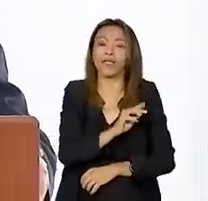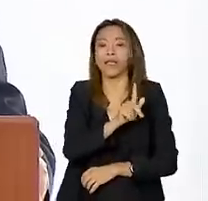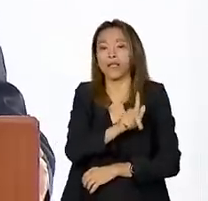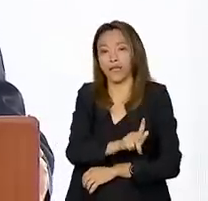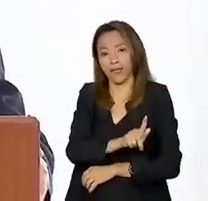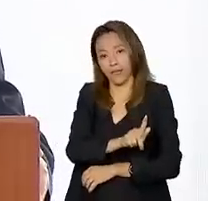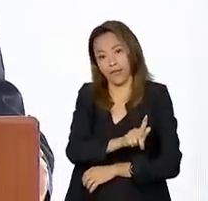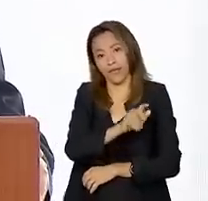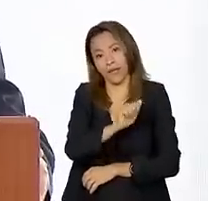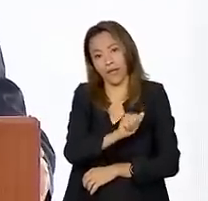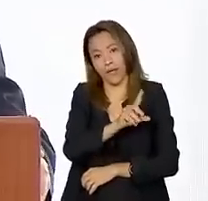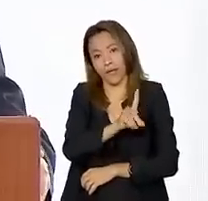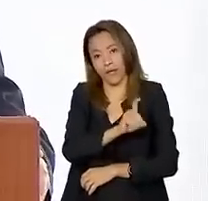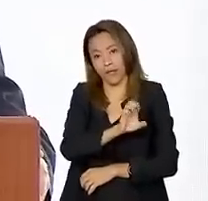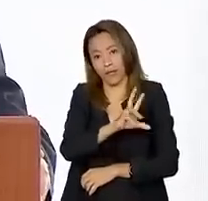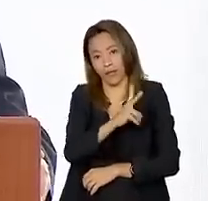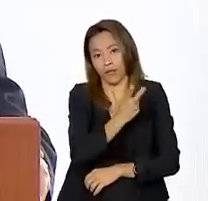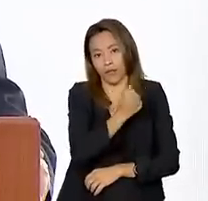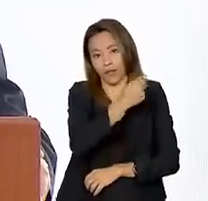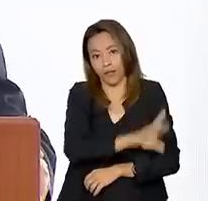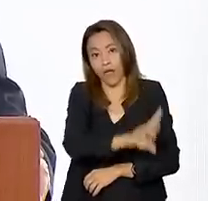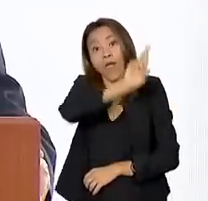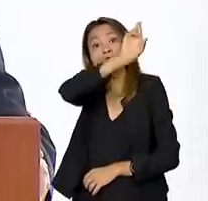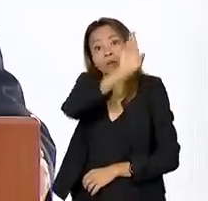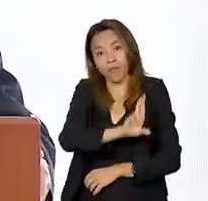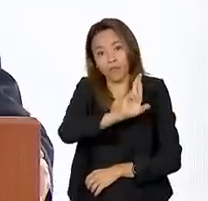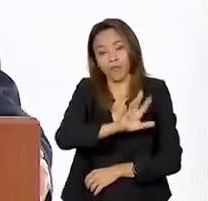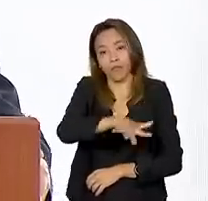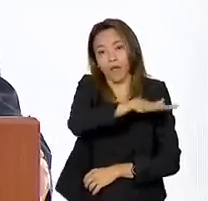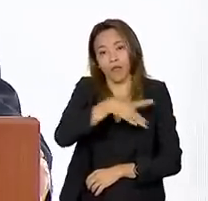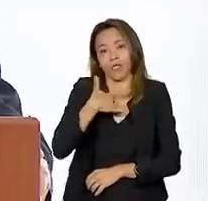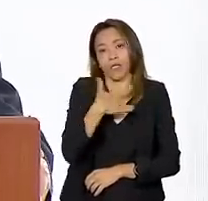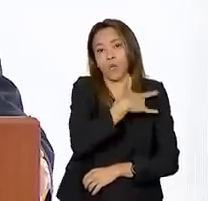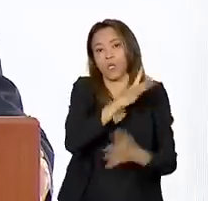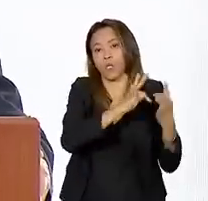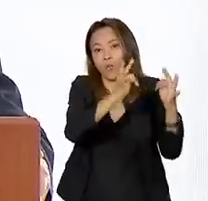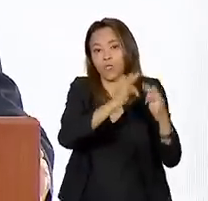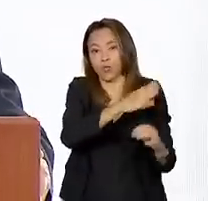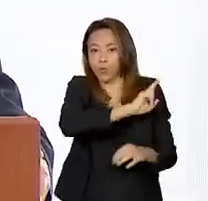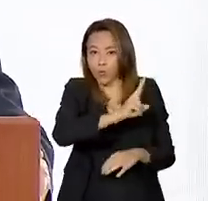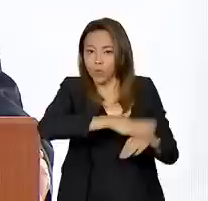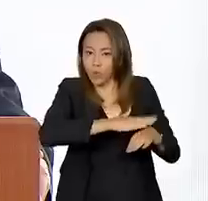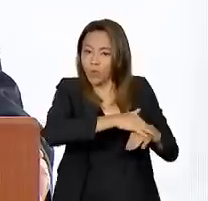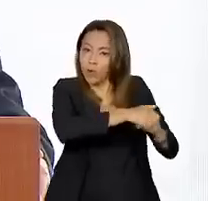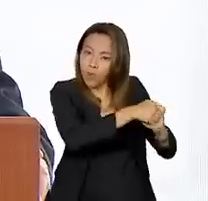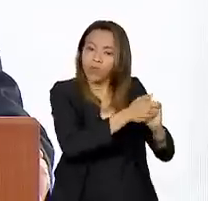Ministério da Saúde essa área de inovação e tecnologia. Nós precisamos nos focar.